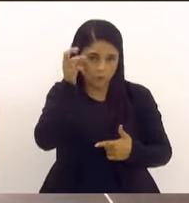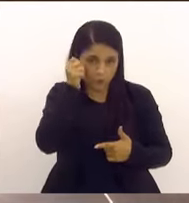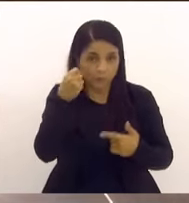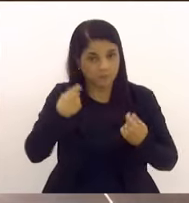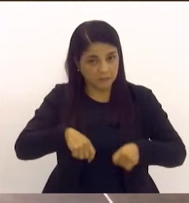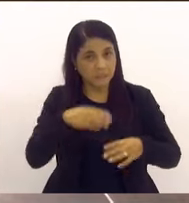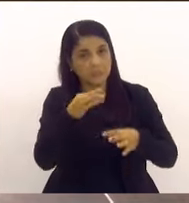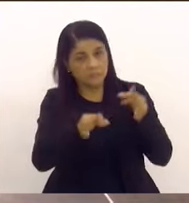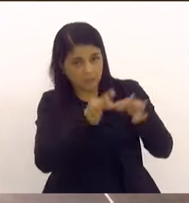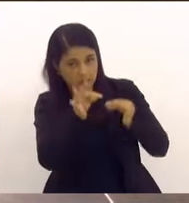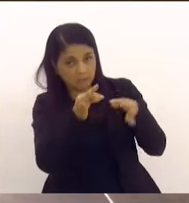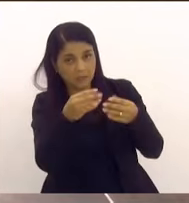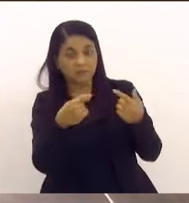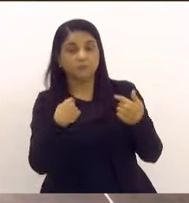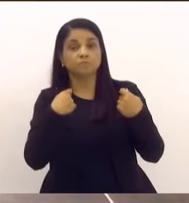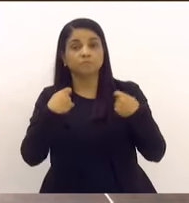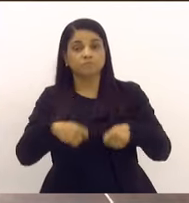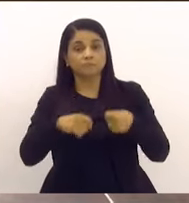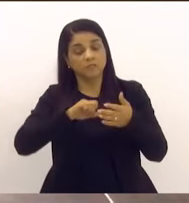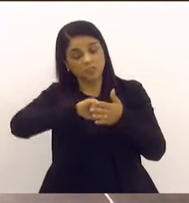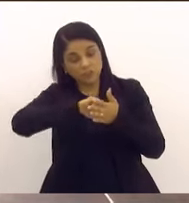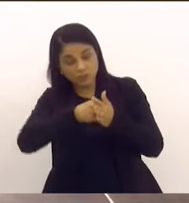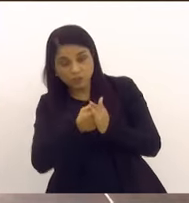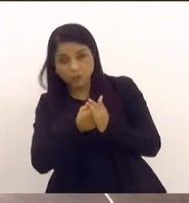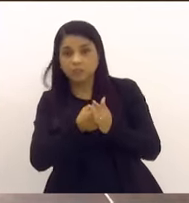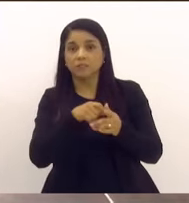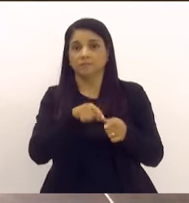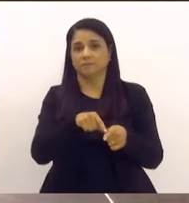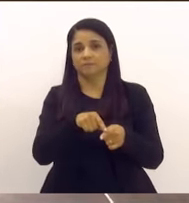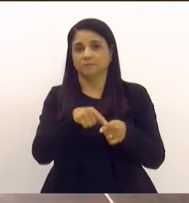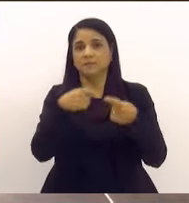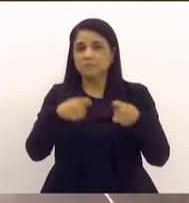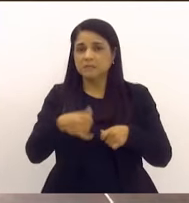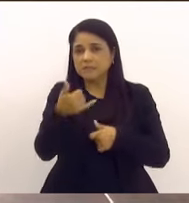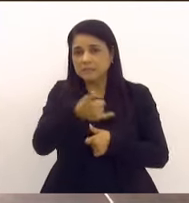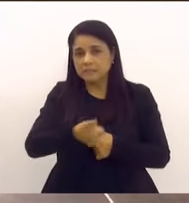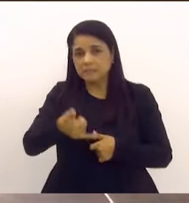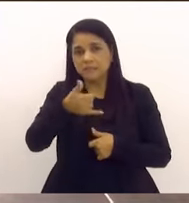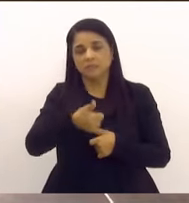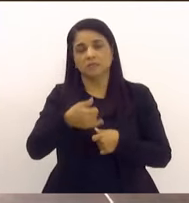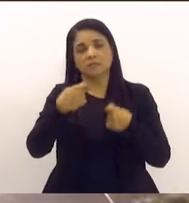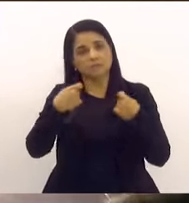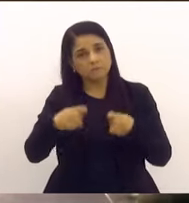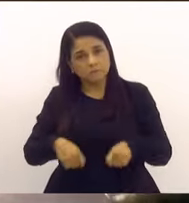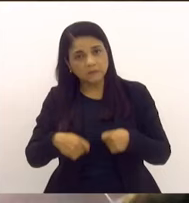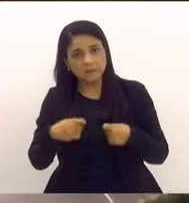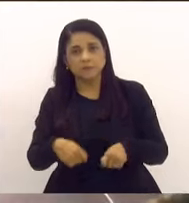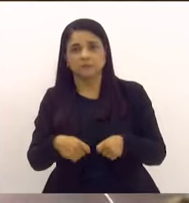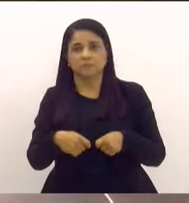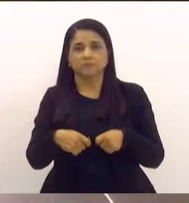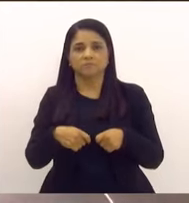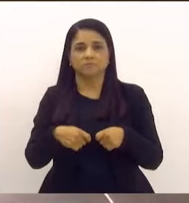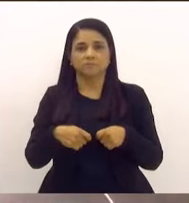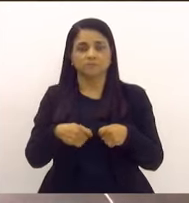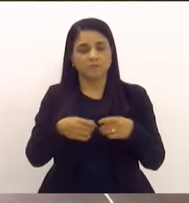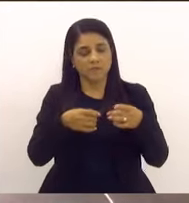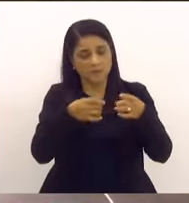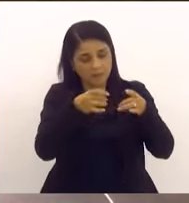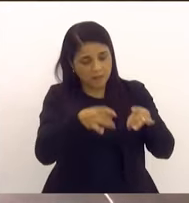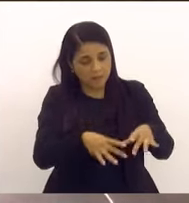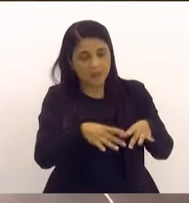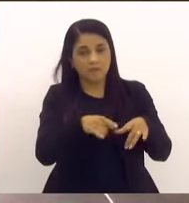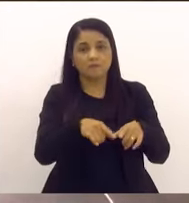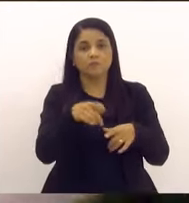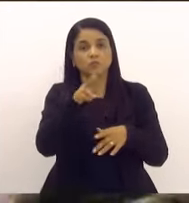preciso entender que existe um botão de desliga e que esses equipamentos precisam ser desligados, precisam ser deixados de usar nas salas de